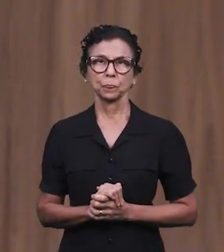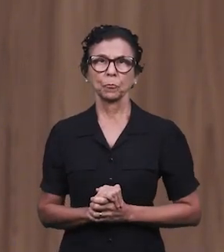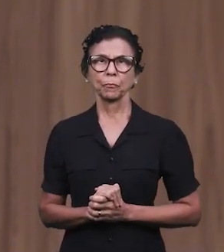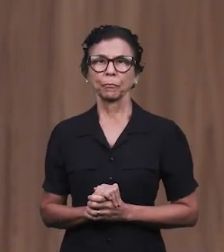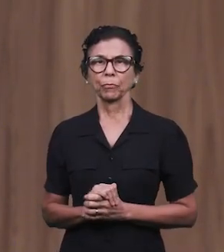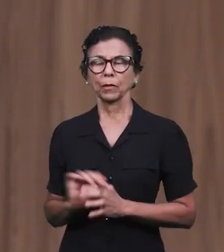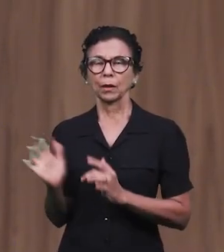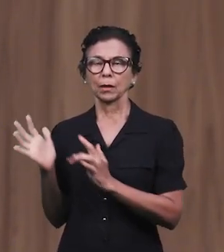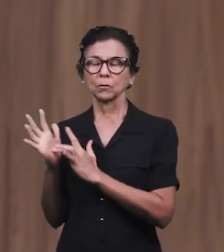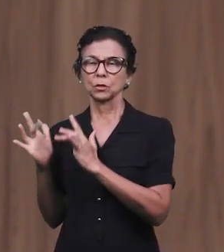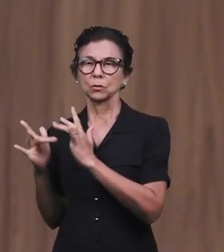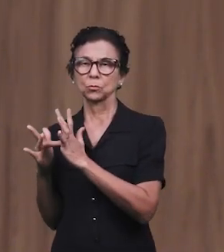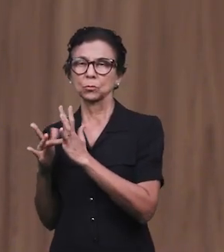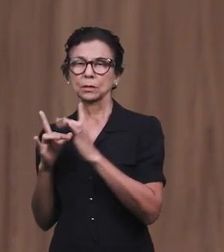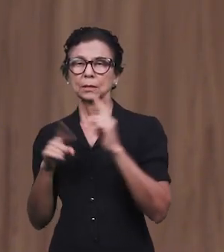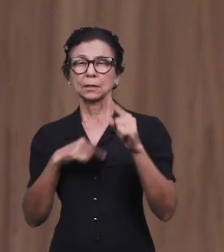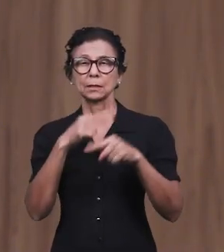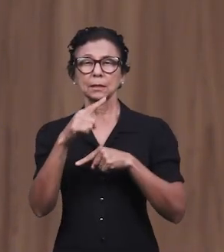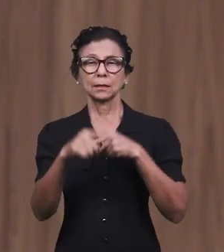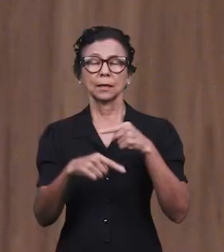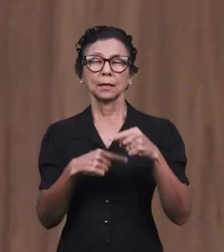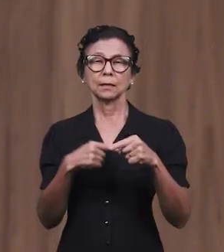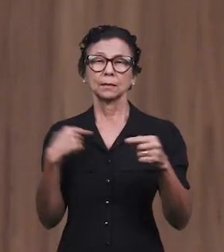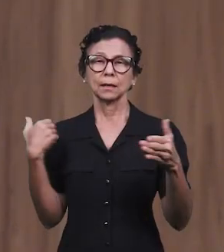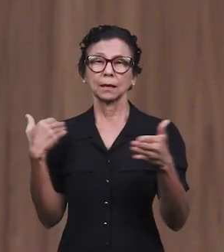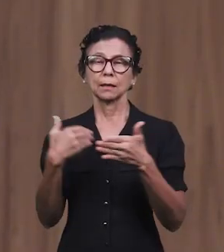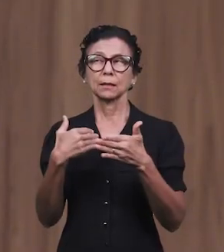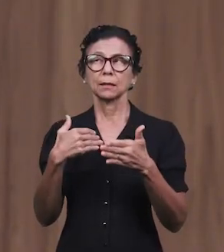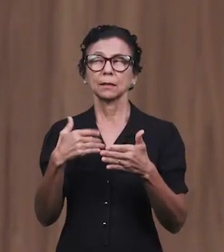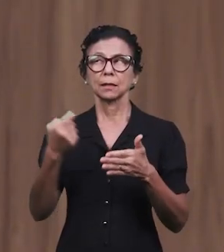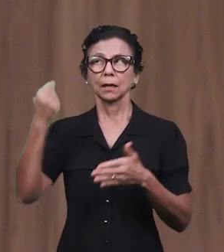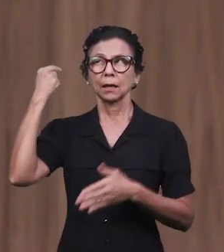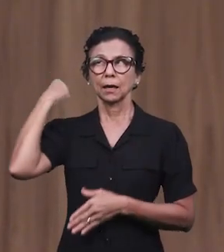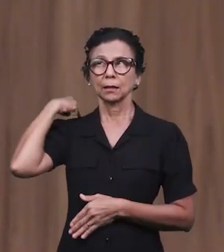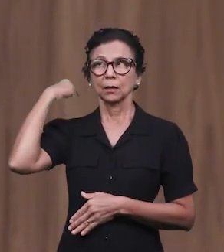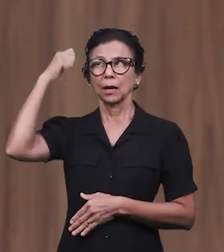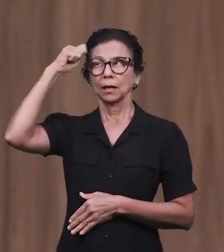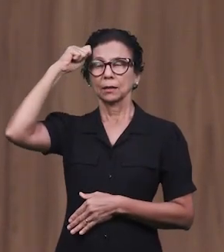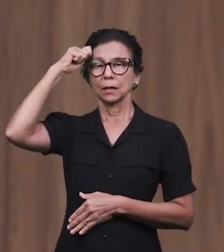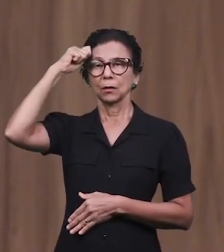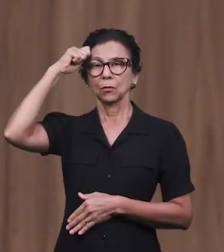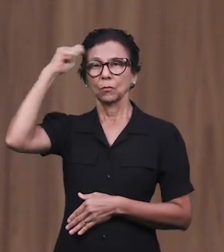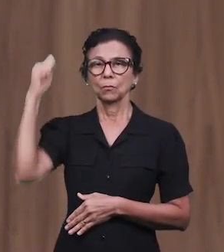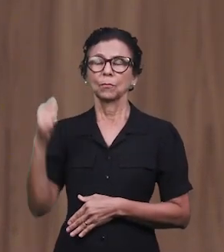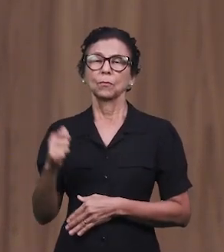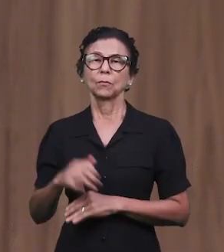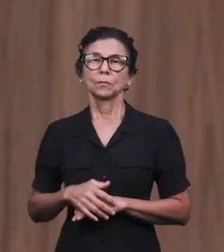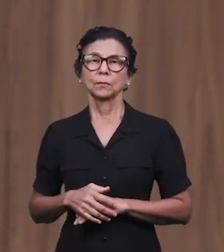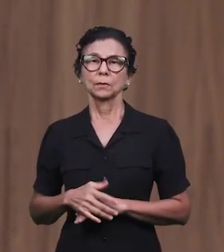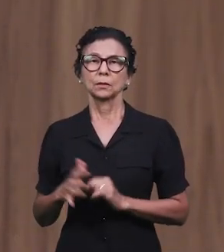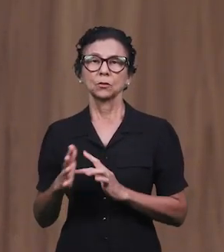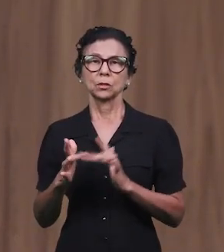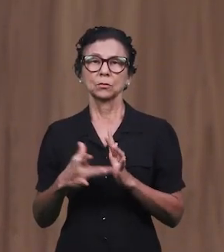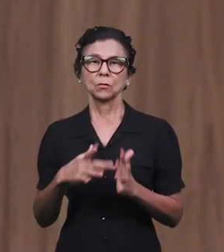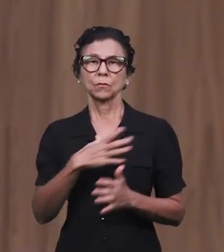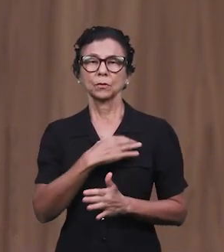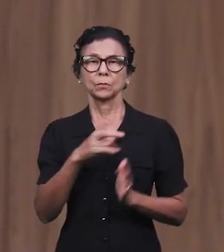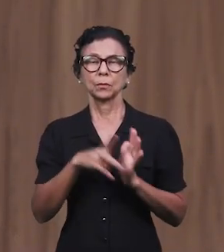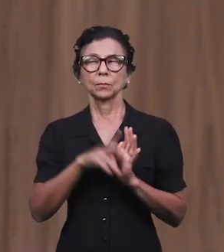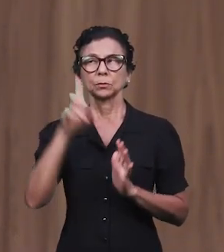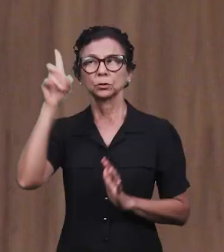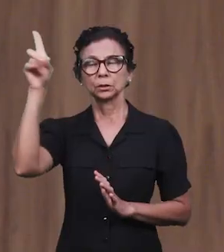Jesus mais longe, até Adão, chamado de Filho de Deus, Lucas